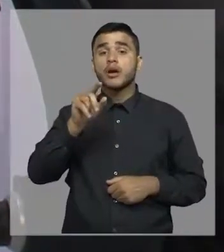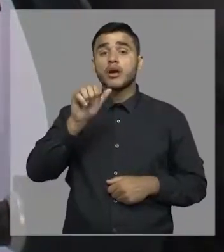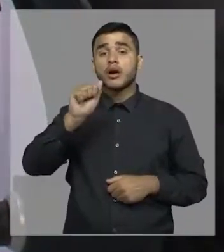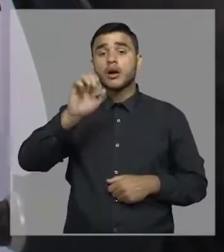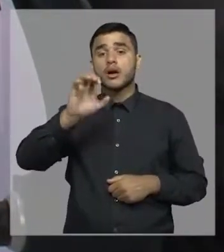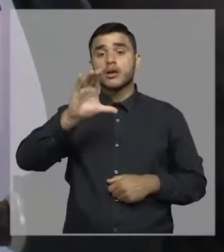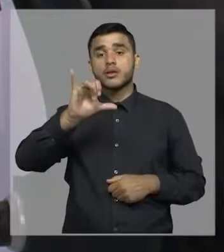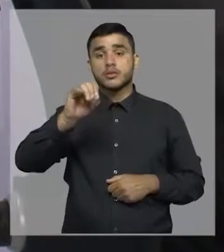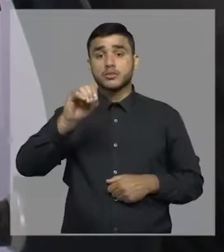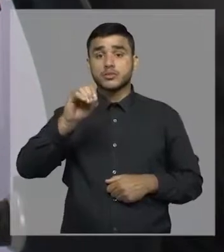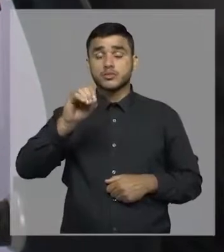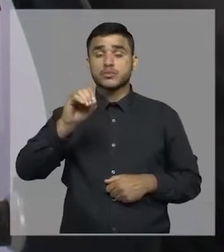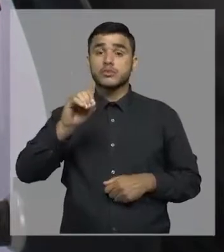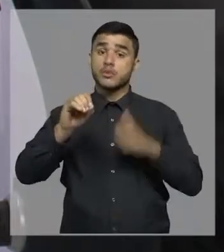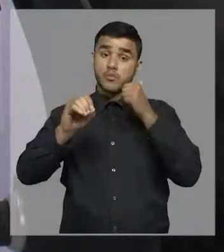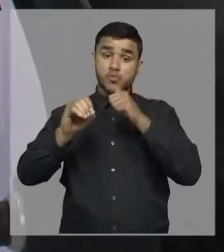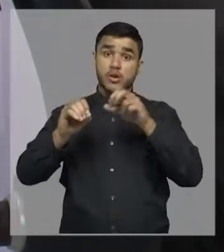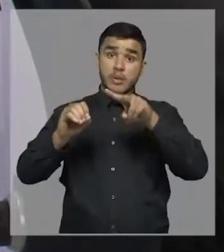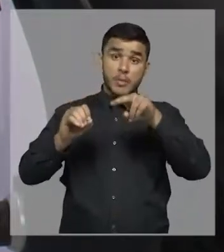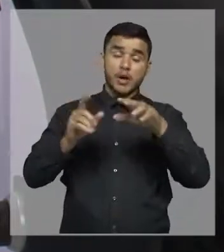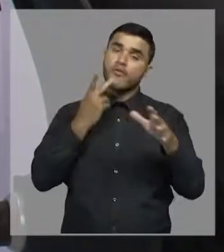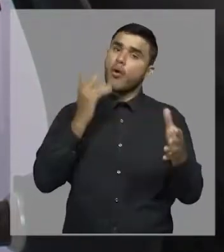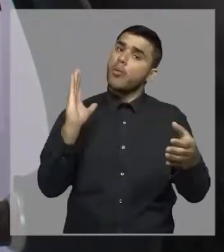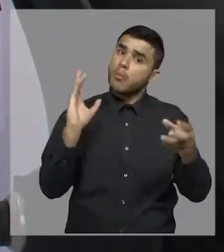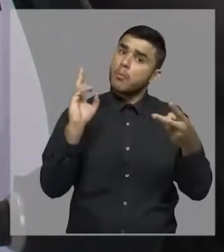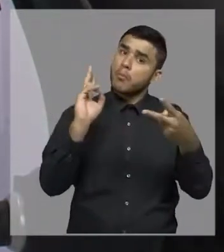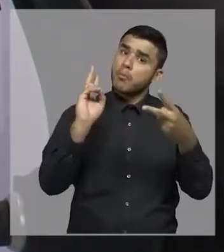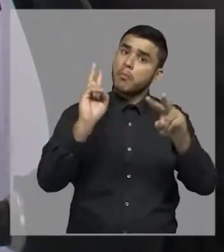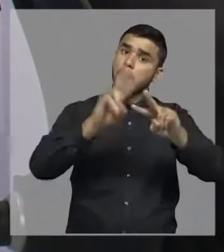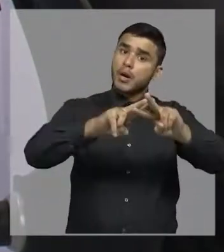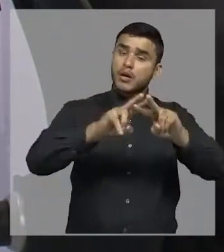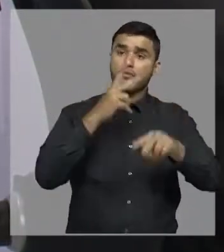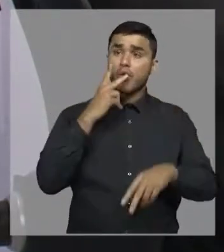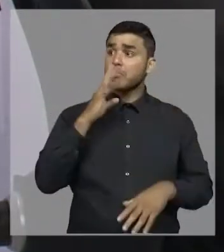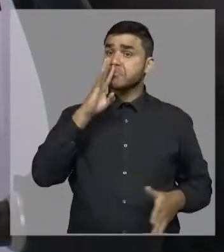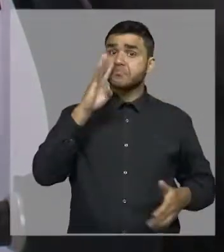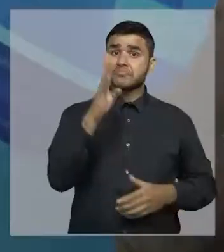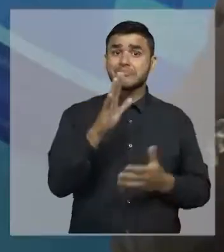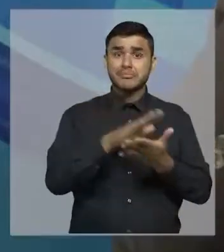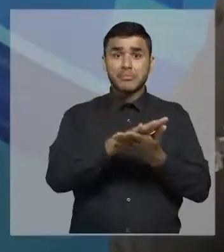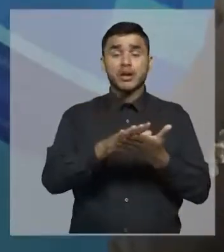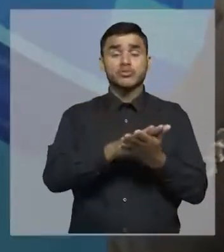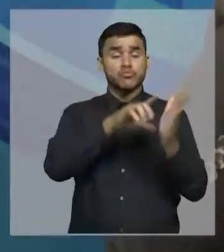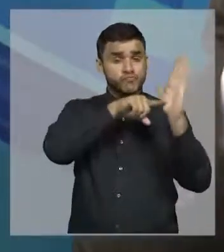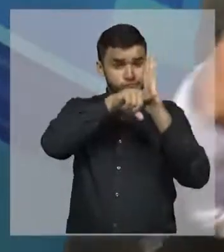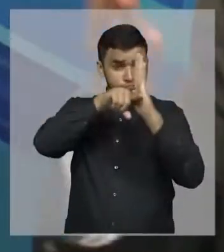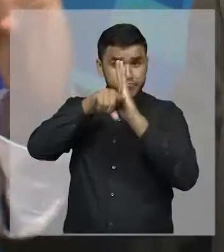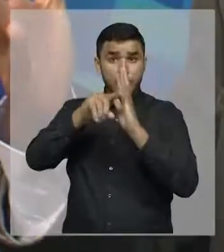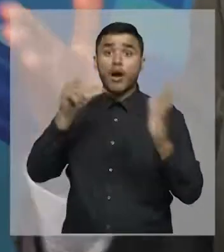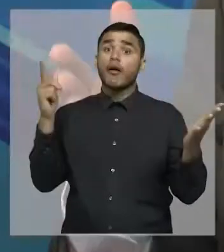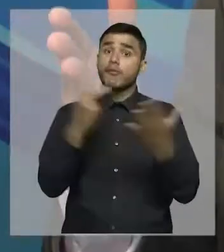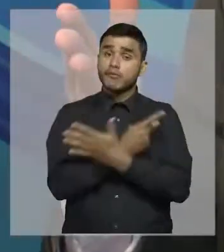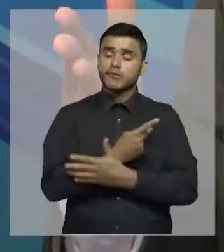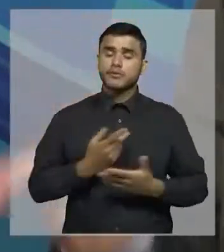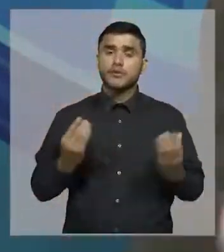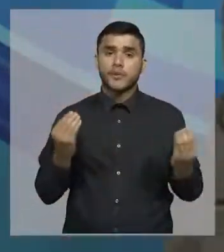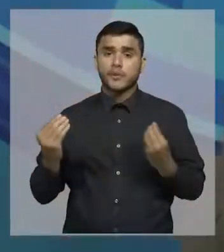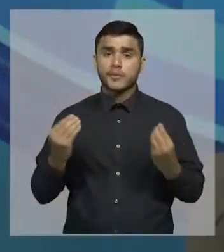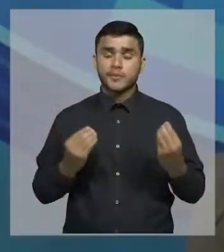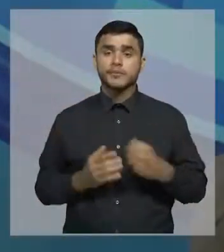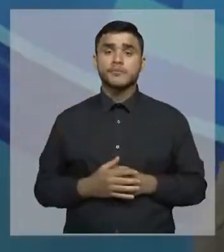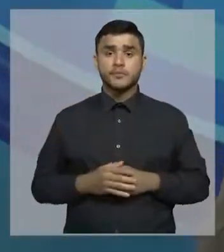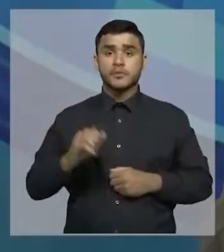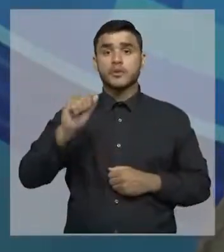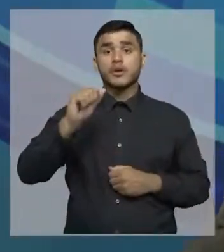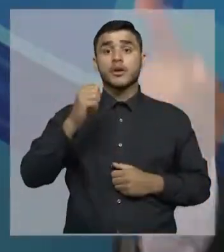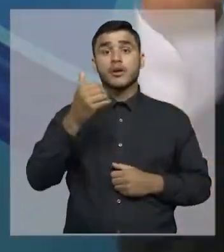denúncia contra ela. Aí os adeptos do presidente Lula acham ruim porque ele, depois da segunda instância, ainda não queriam que ele fosse preso. A irmã